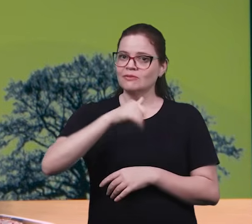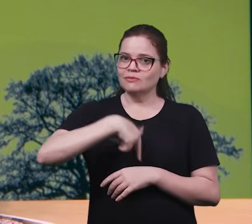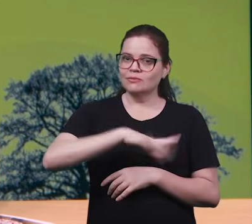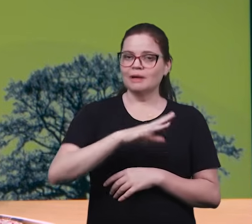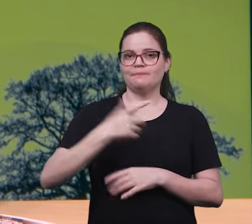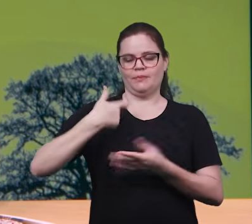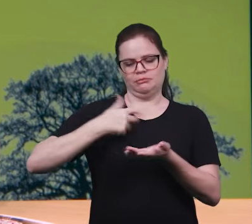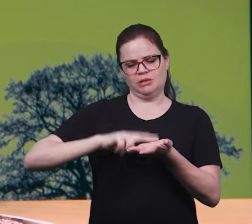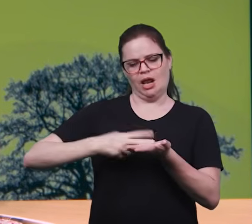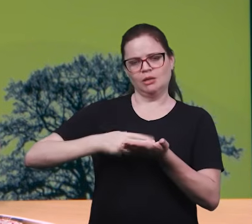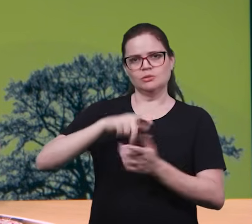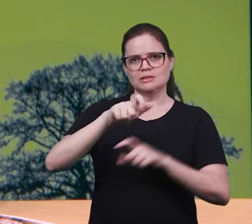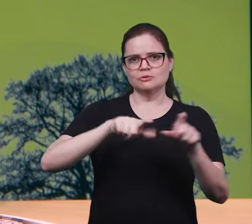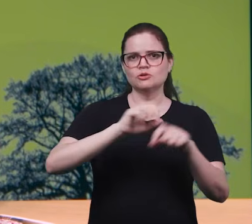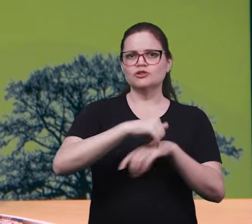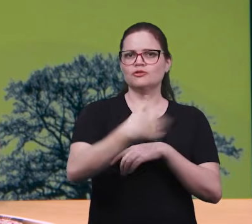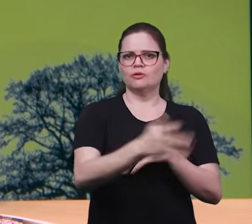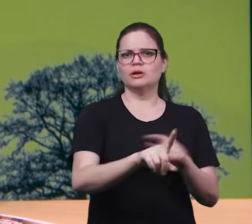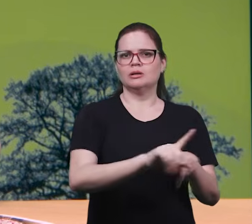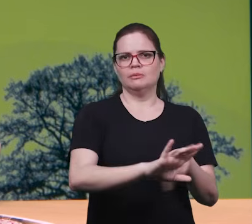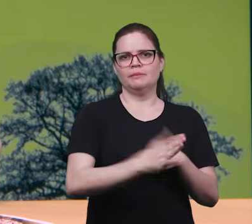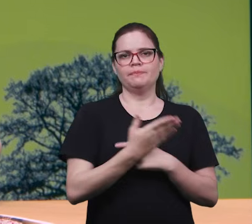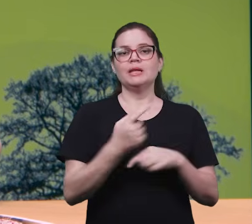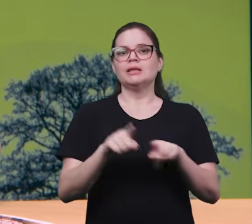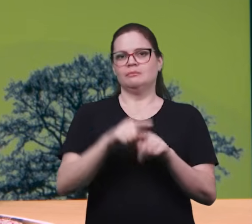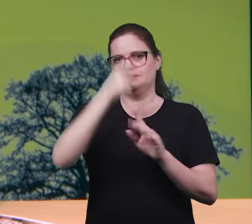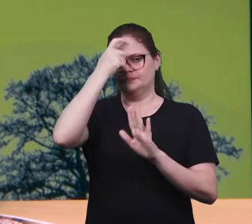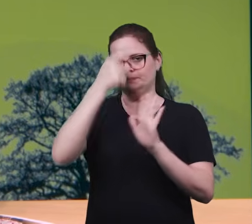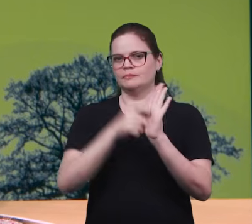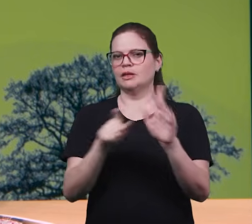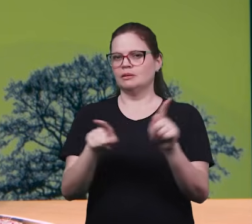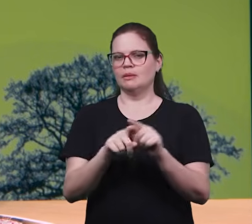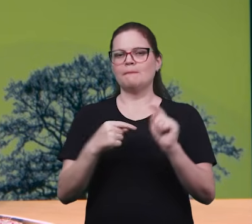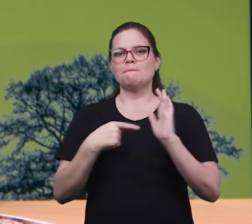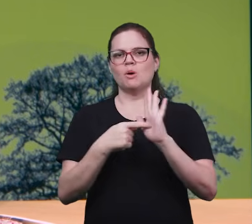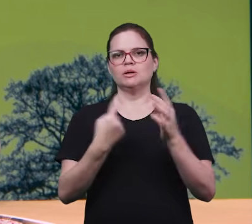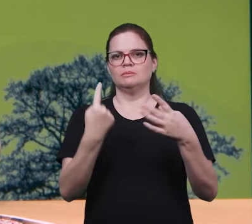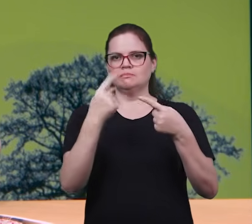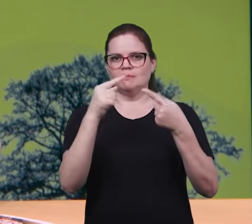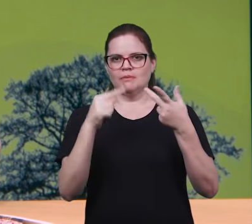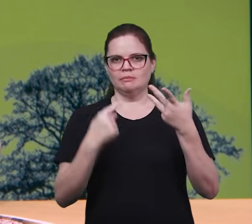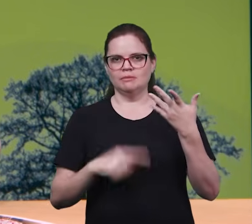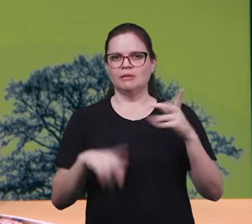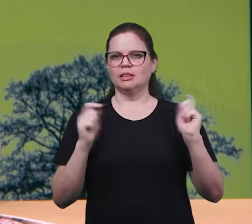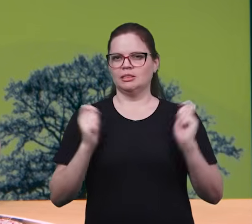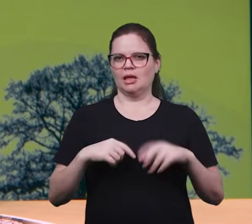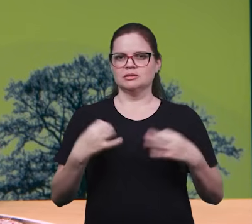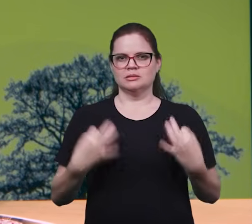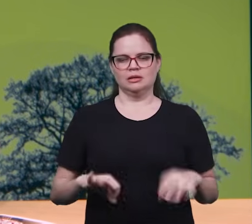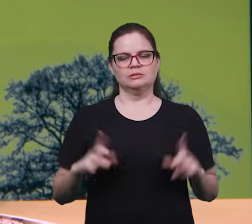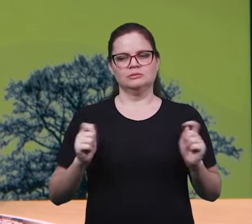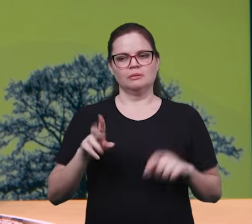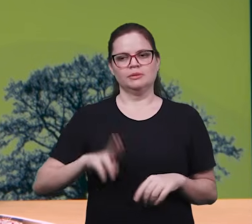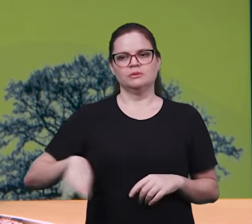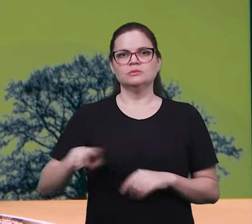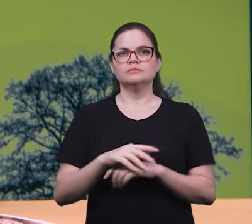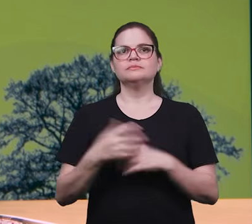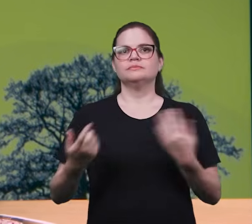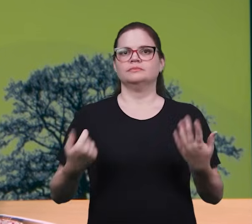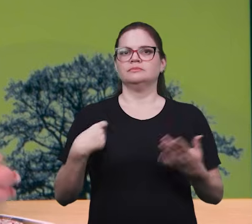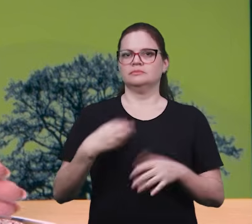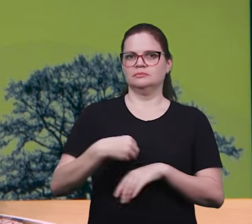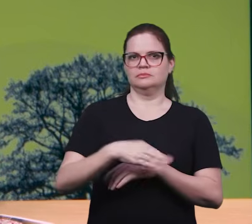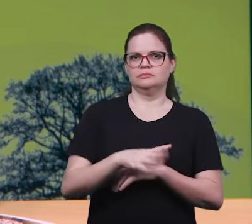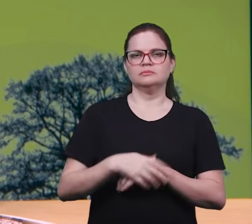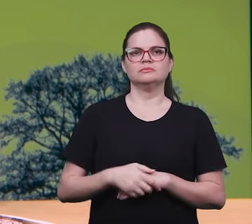fazem a validação. Hoje a IA também valida, né? Tem várias formas de validação. Eu passo 2 validações, mas